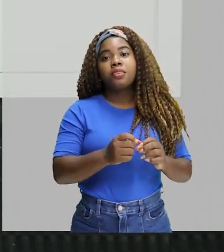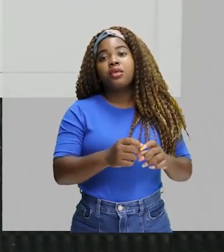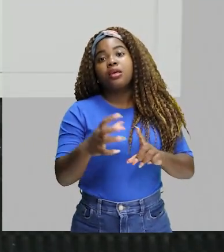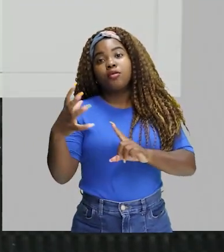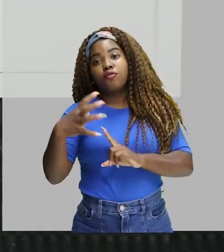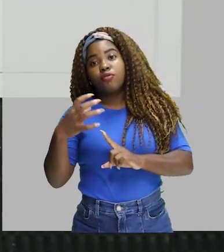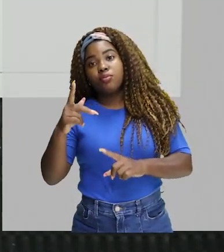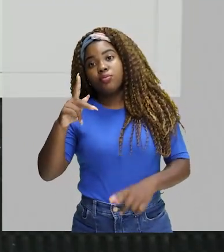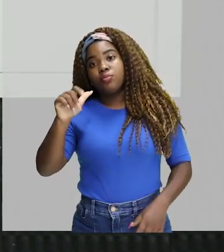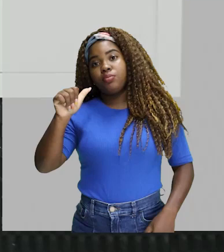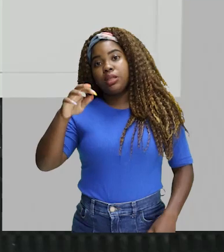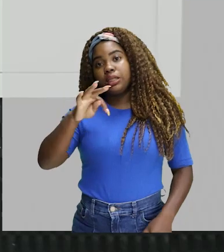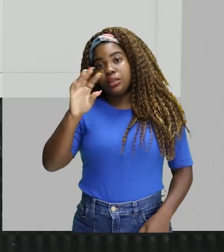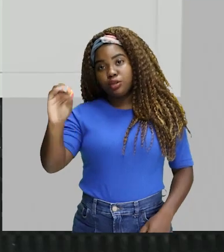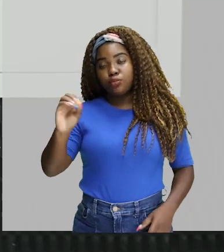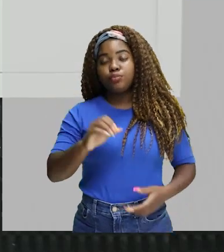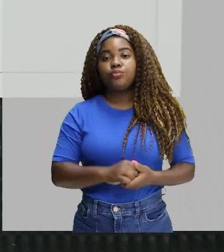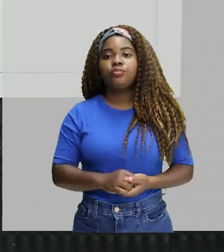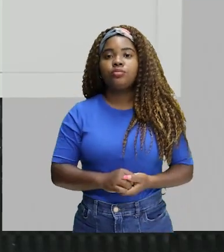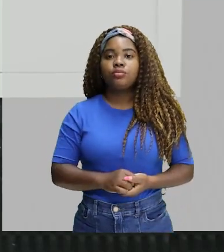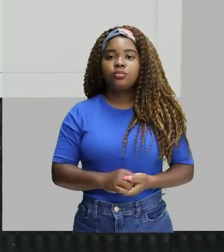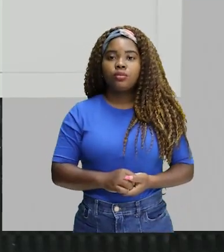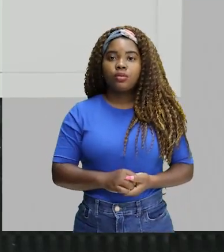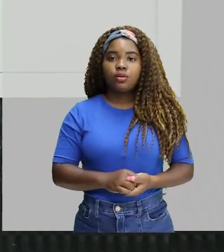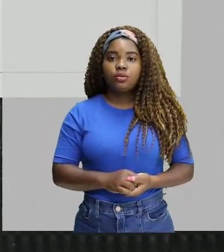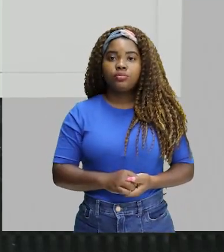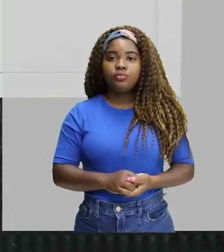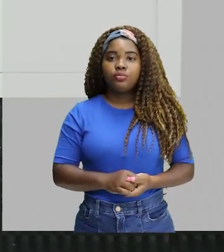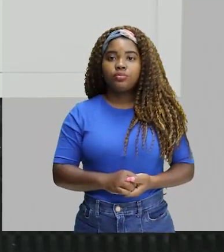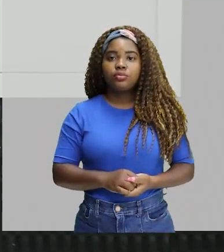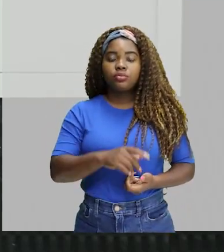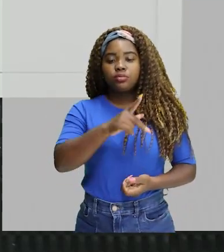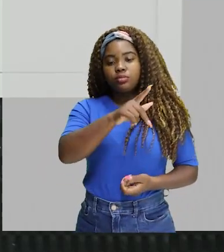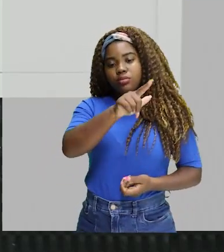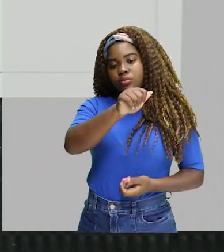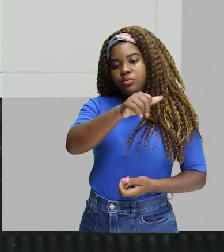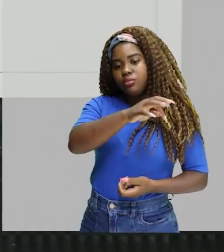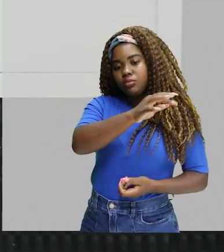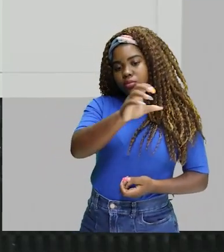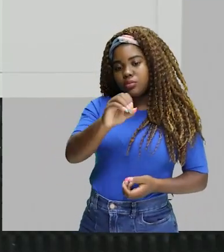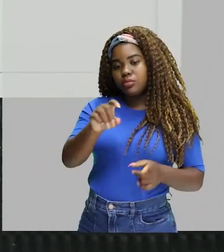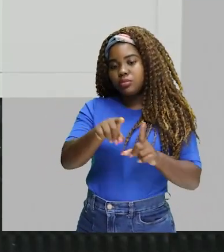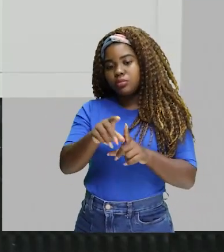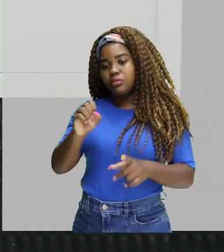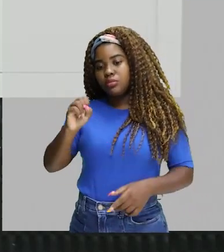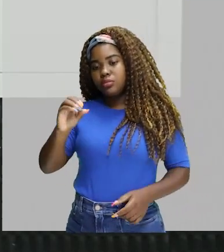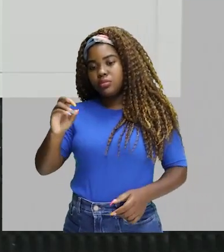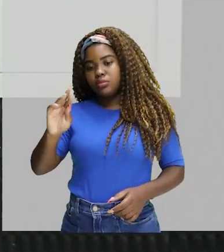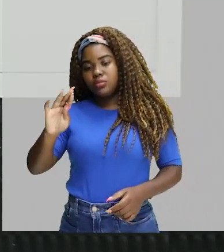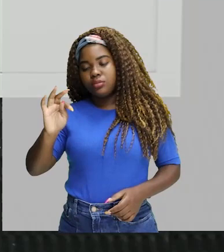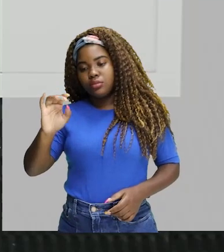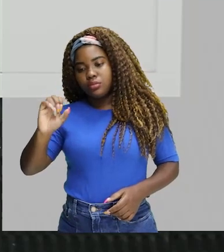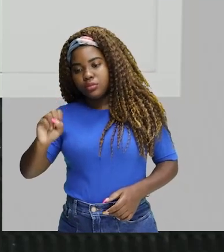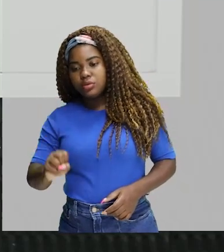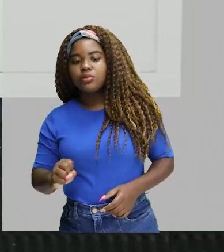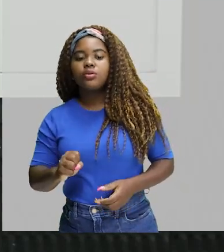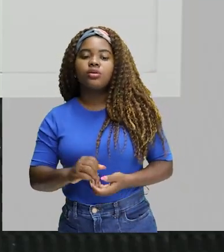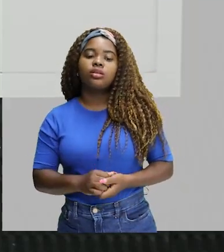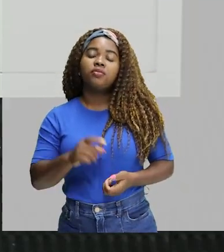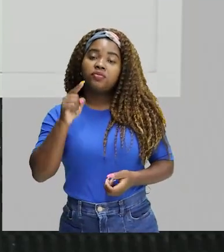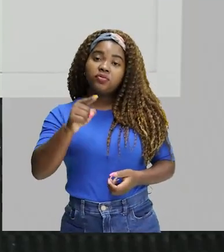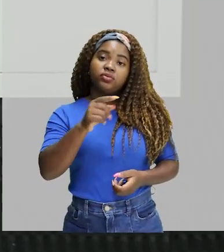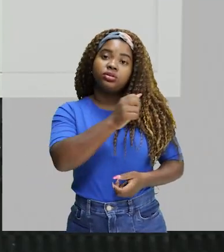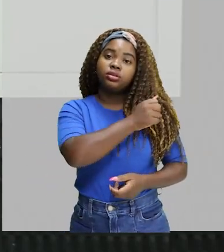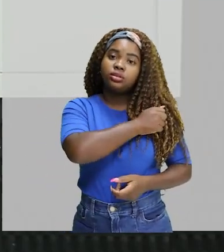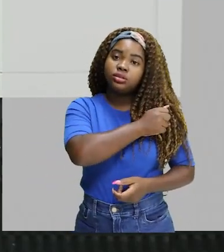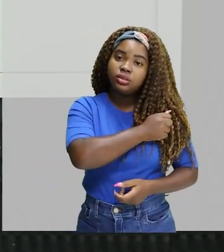Sócrates considera como felicidade e aquilo que Platão vai descrever como felicidade. Óbvio, você é um aluno Gonçalves Dias, você é um